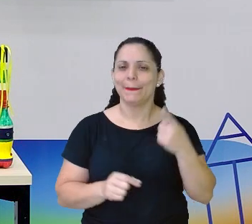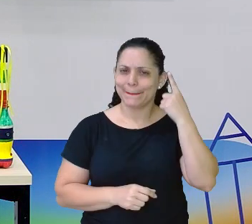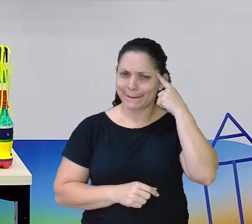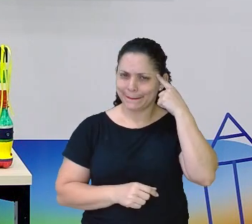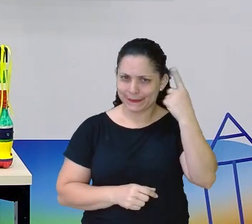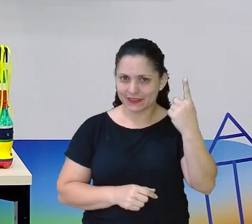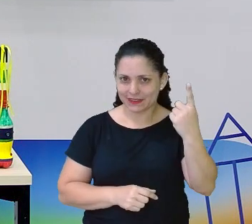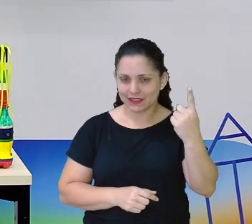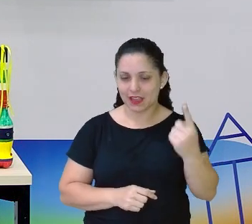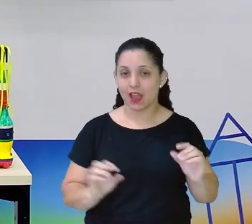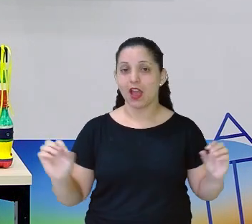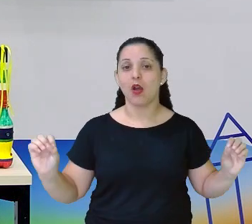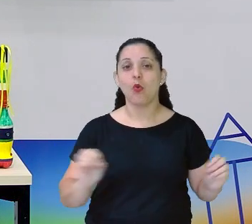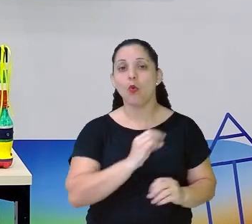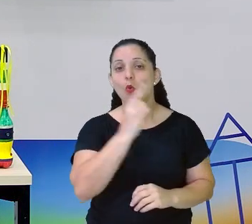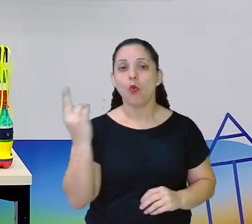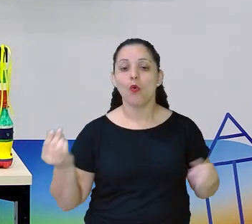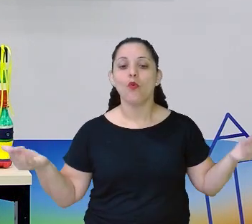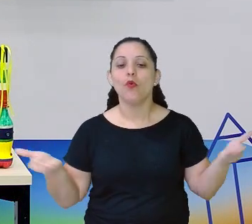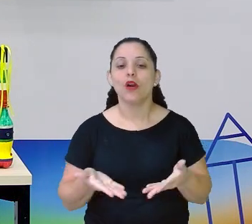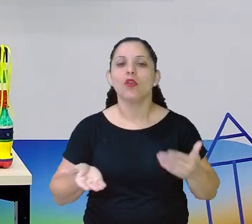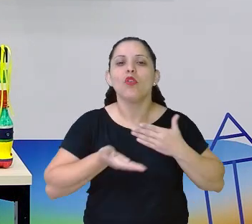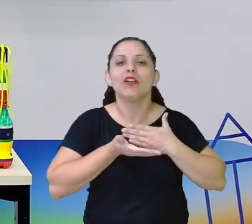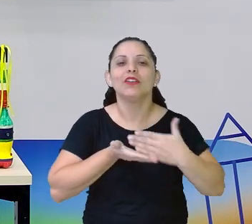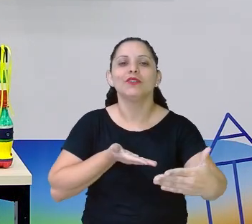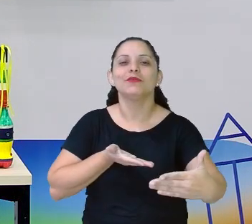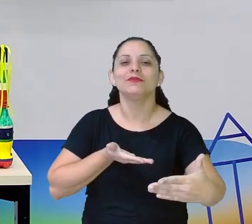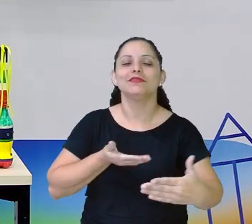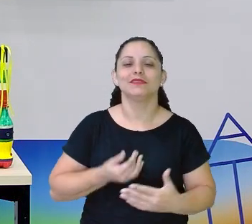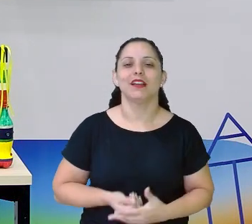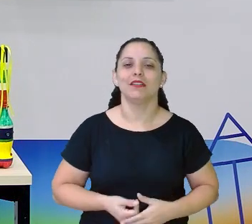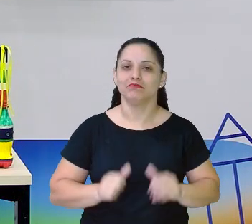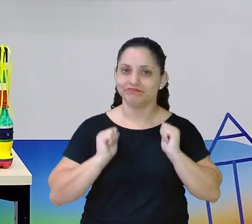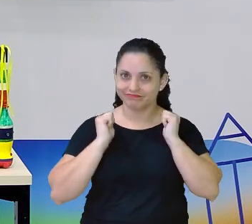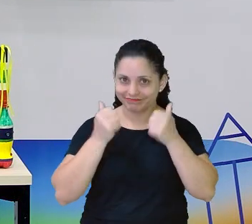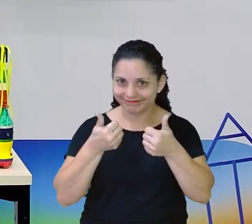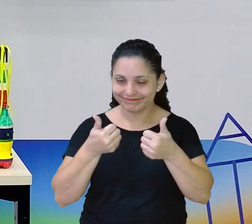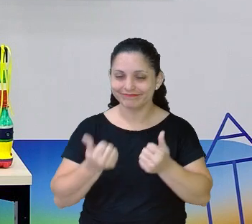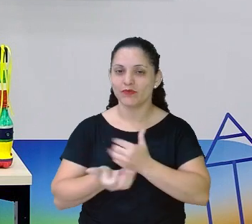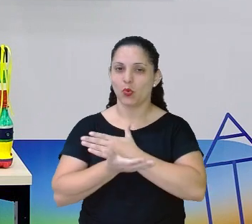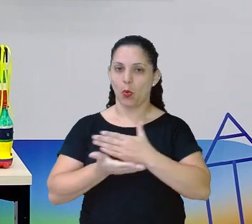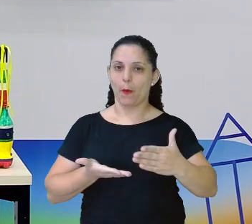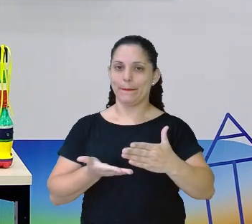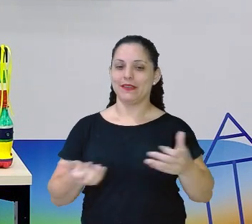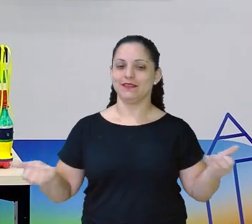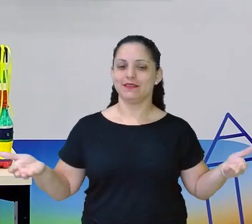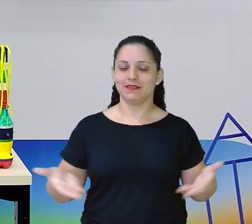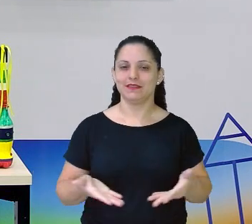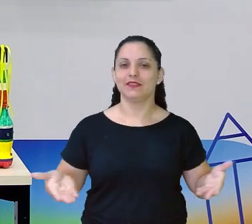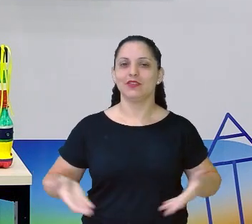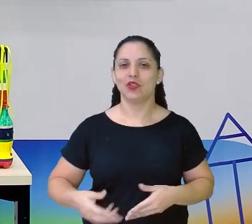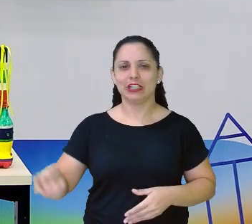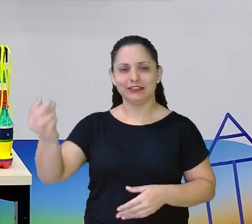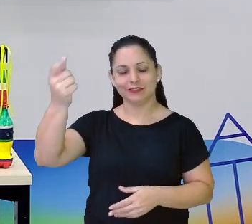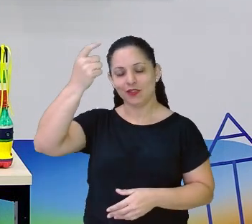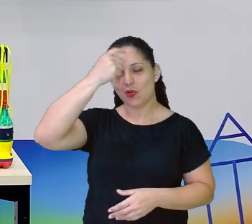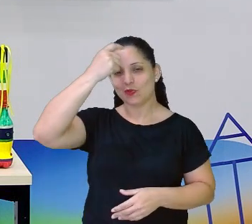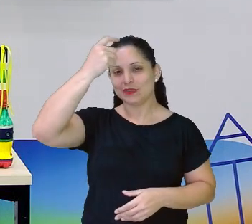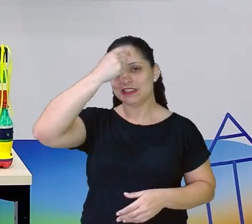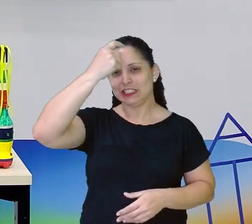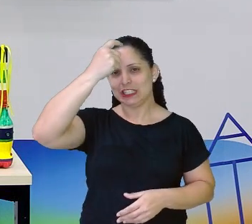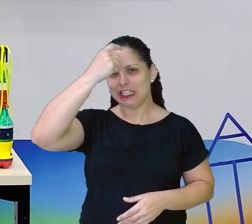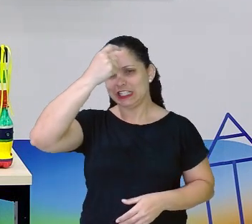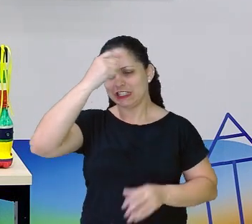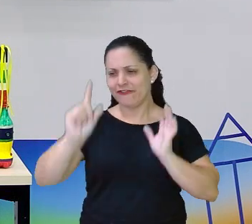nisso? Ou vai pensar a partir de hoje? Vai fazer a partir dessa aula? Se for, muito bem. Começa a fazer e começa a conscientizar as pessoas que